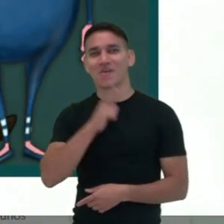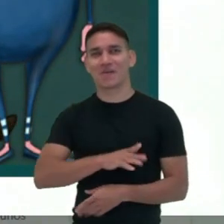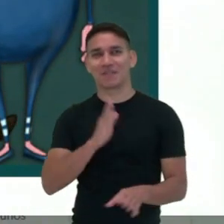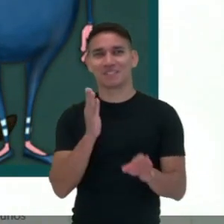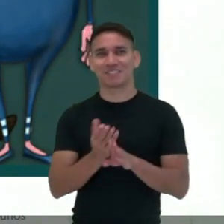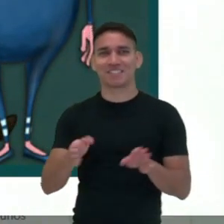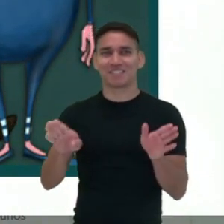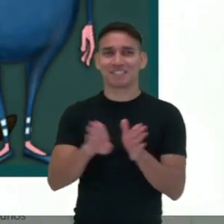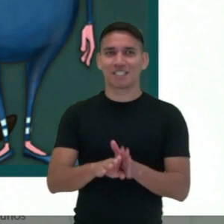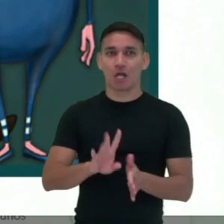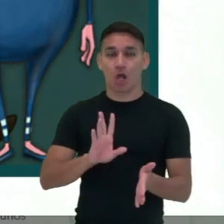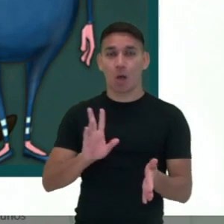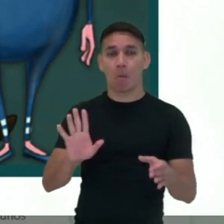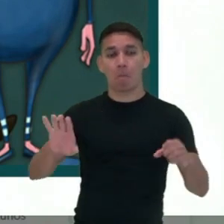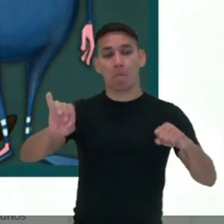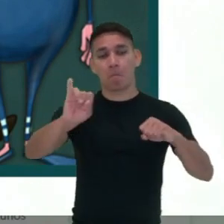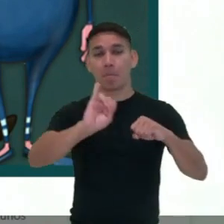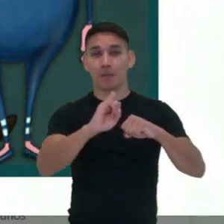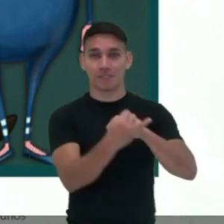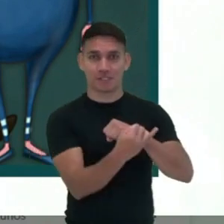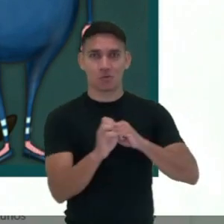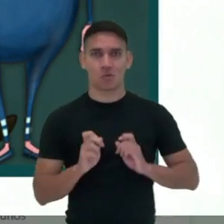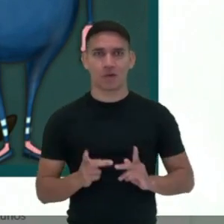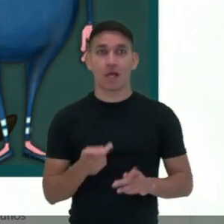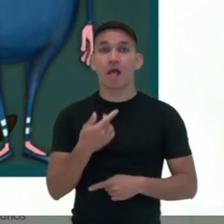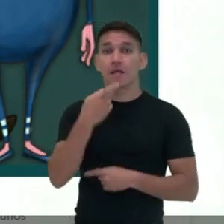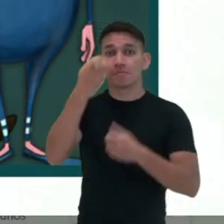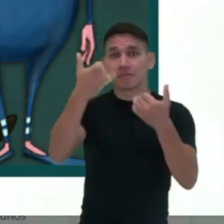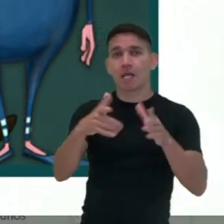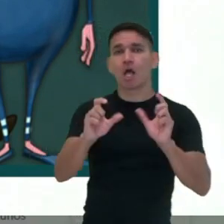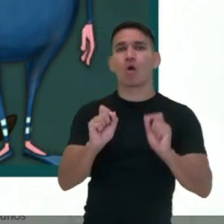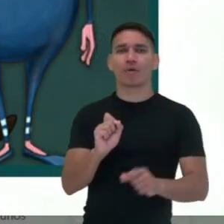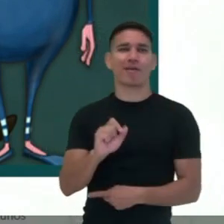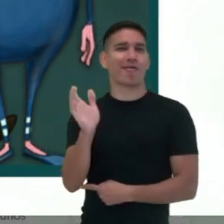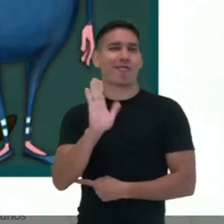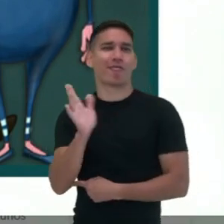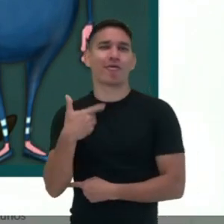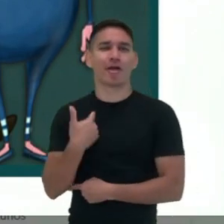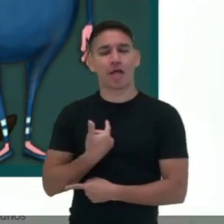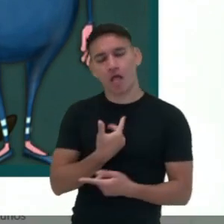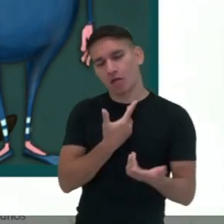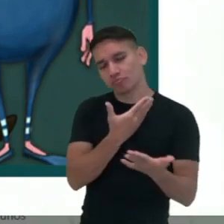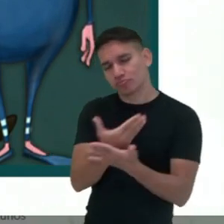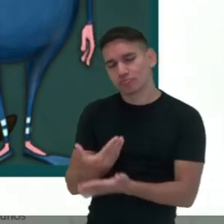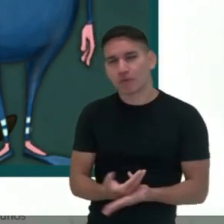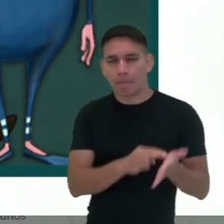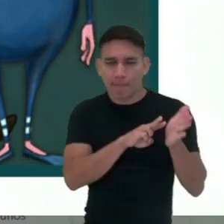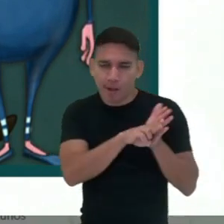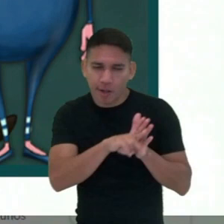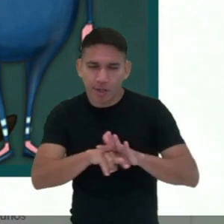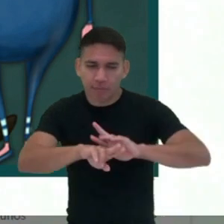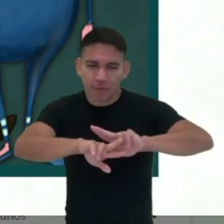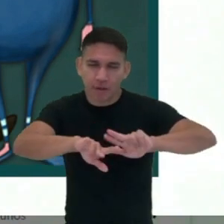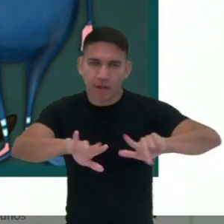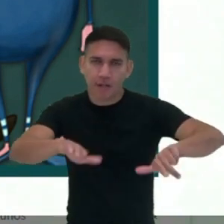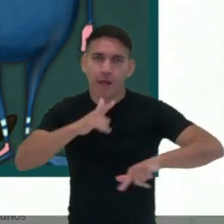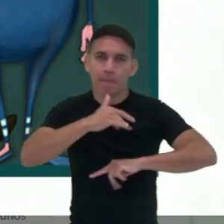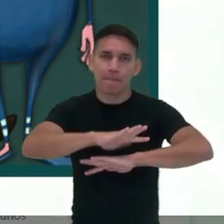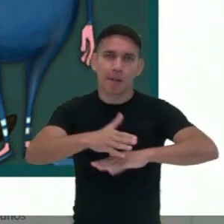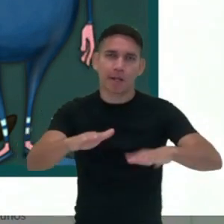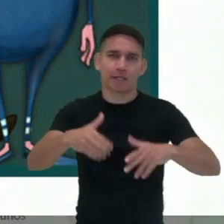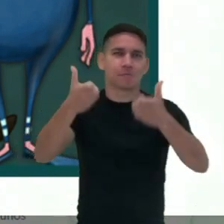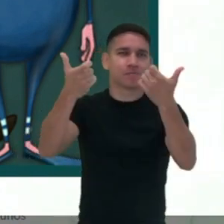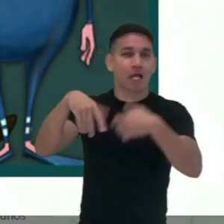Chegou, né? Num ponto da ilha chegou. Aí aqui ele fala, né? Olá, eu sou a bióloga marinha, né? A ilha é espetacular. E traz toda